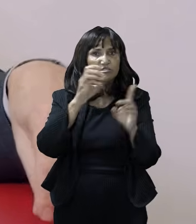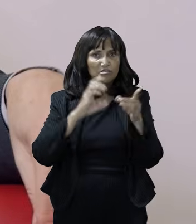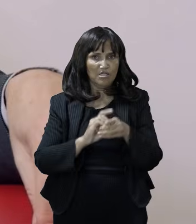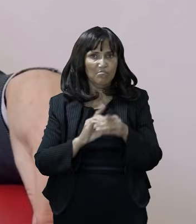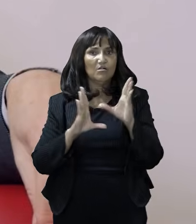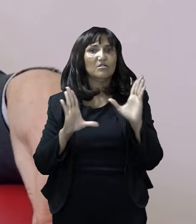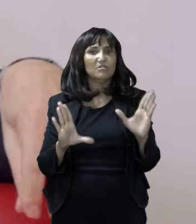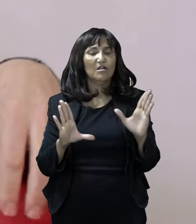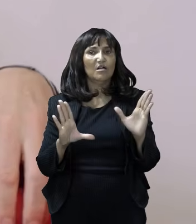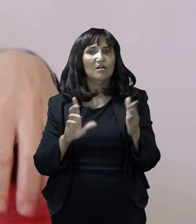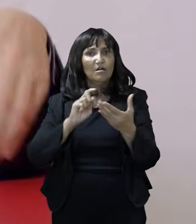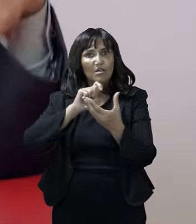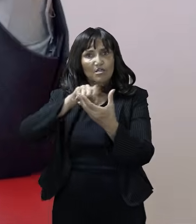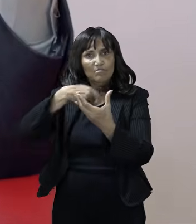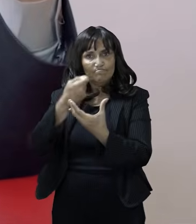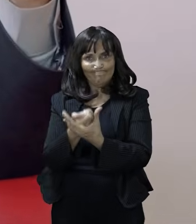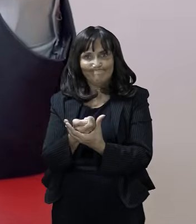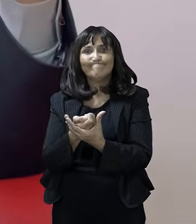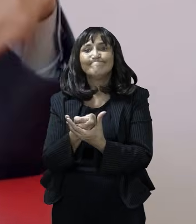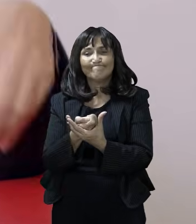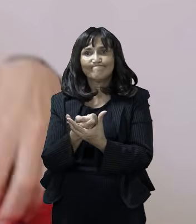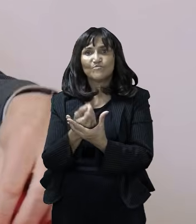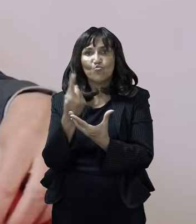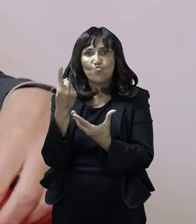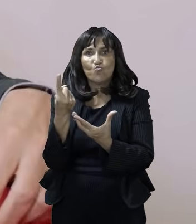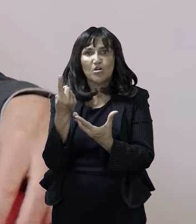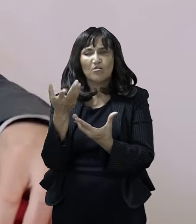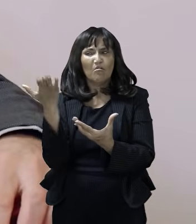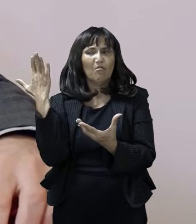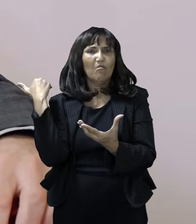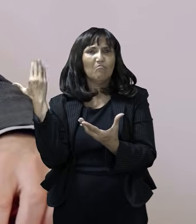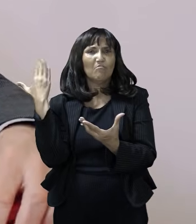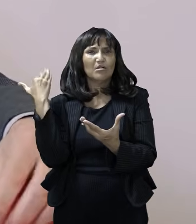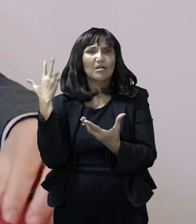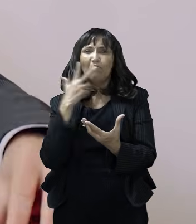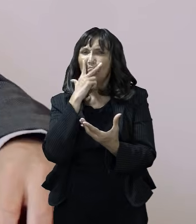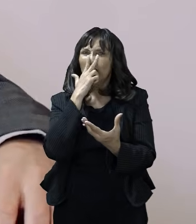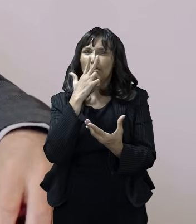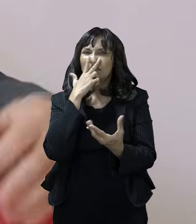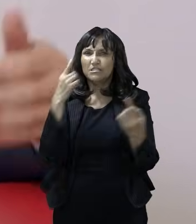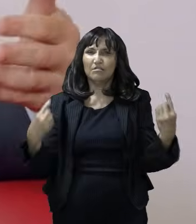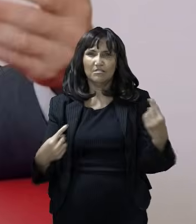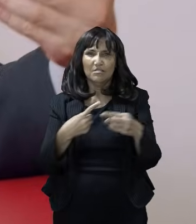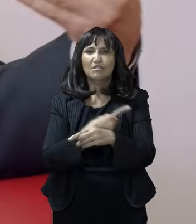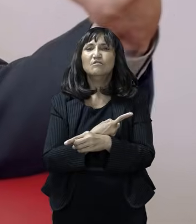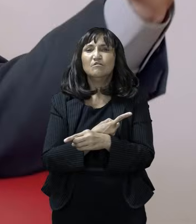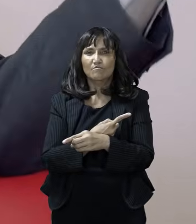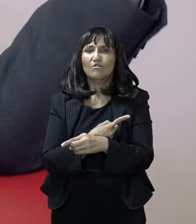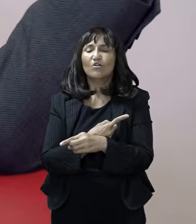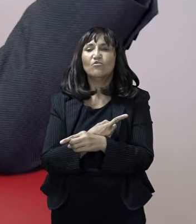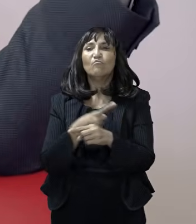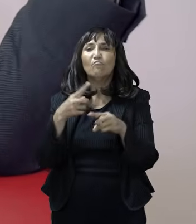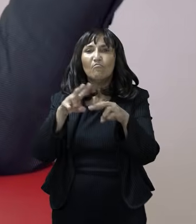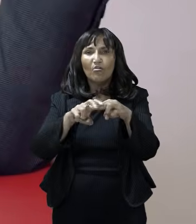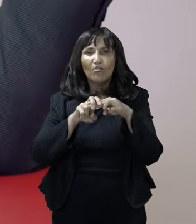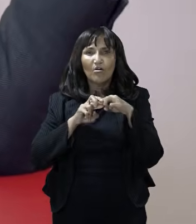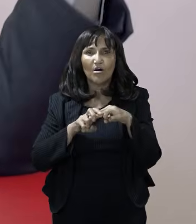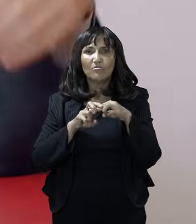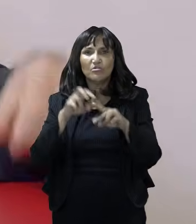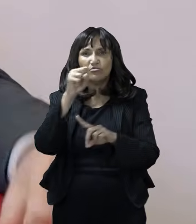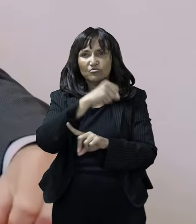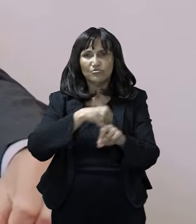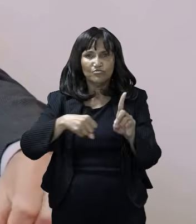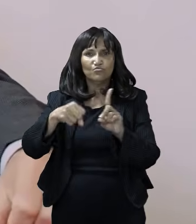do que uma palavra, isso, no passado, parecia até contraditório, muitas vezes, em função do